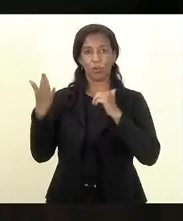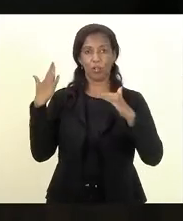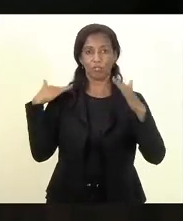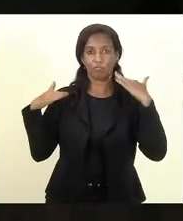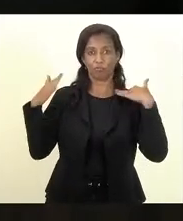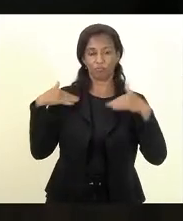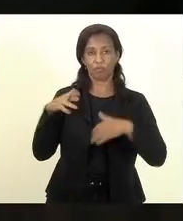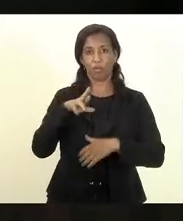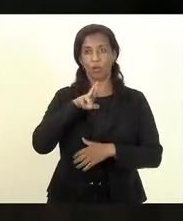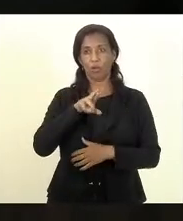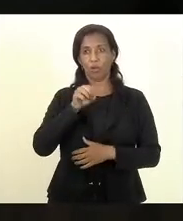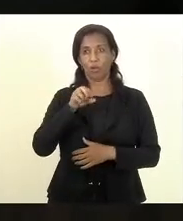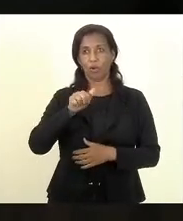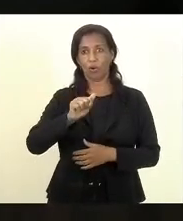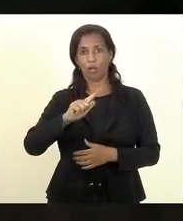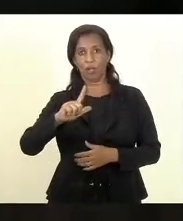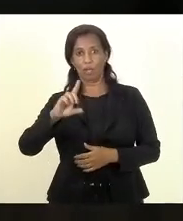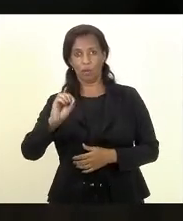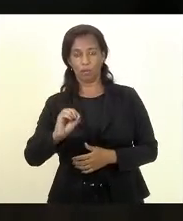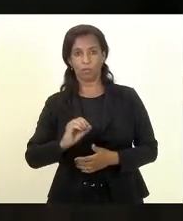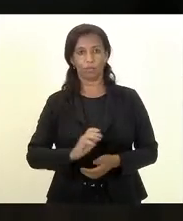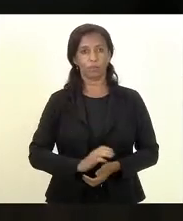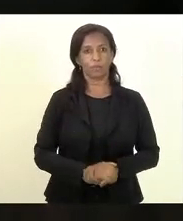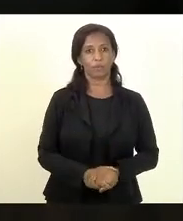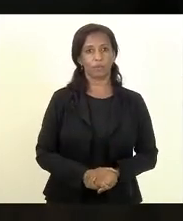deputado Ronaldo Anchieta.